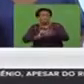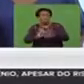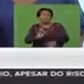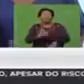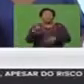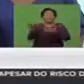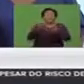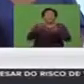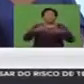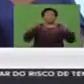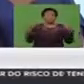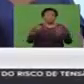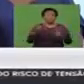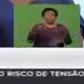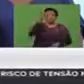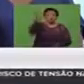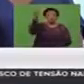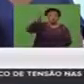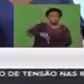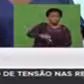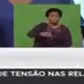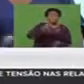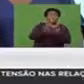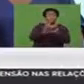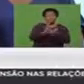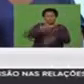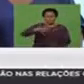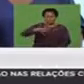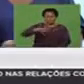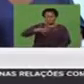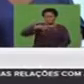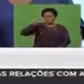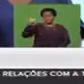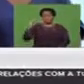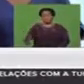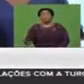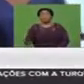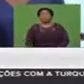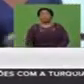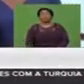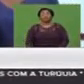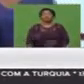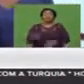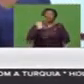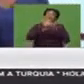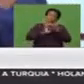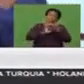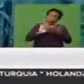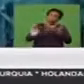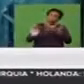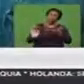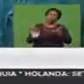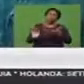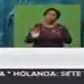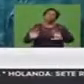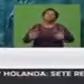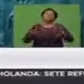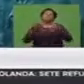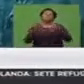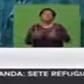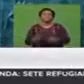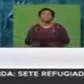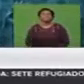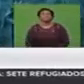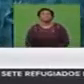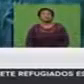há necessidade de remover esse pulmão, ok? Para que ele fique higienizado e tenha uma melhor qualidade de vida. O Dr. Atílio